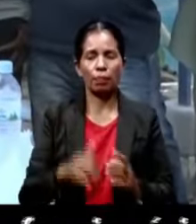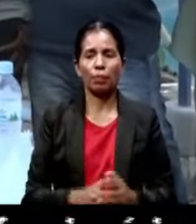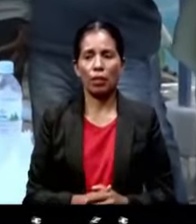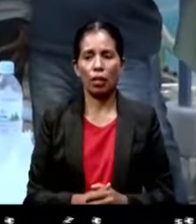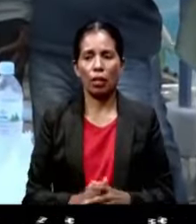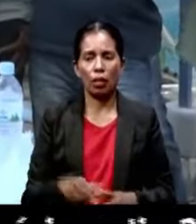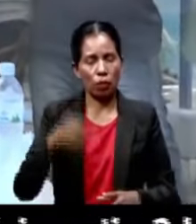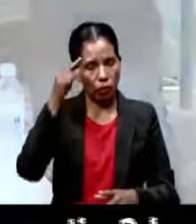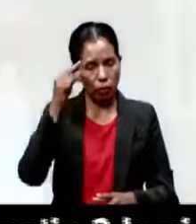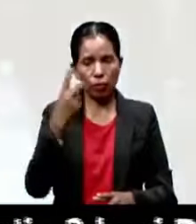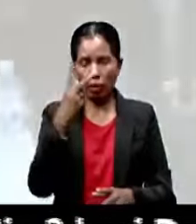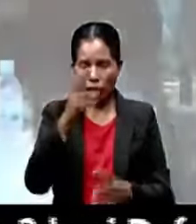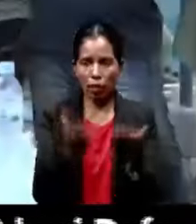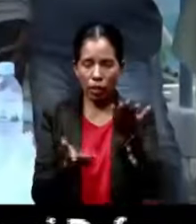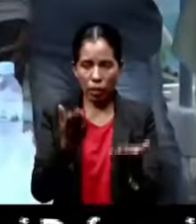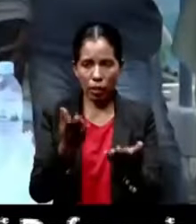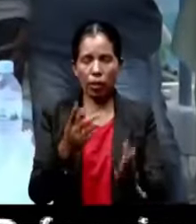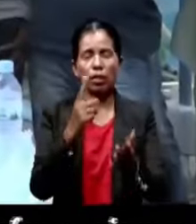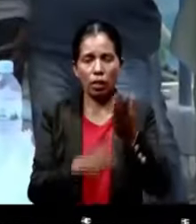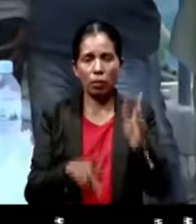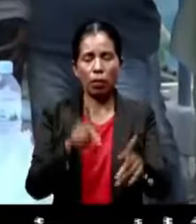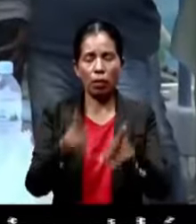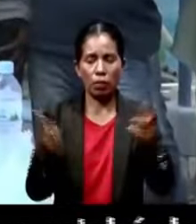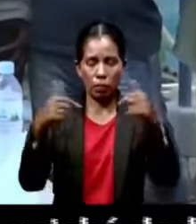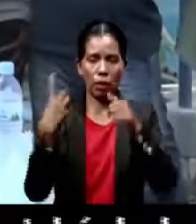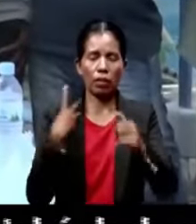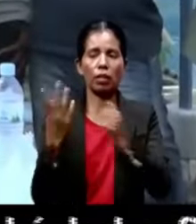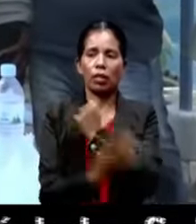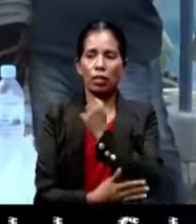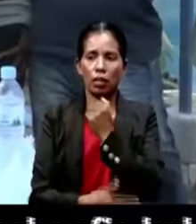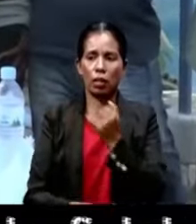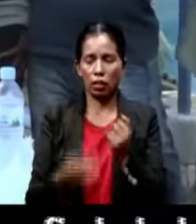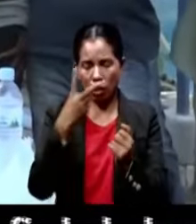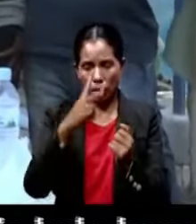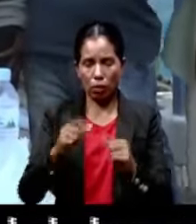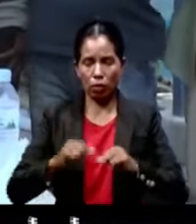Vermos texto de dia, saída maquema mais itinerai, texto de dia com você bela.